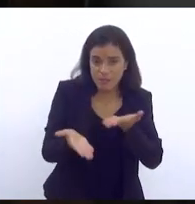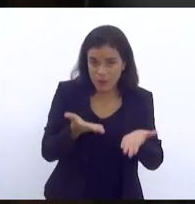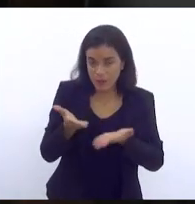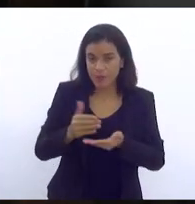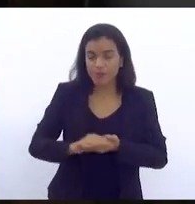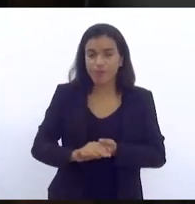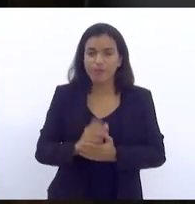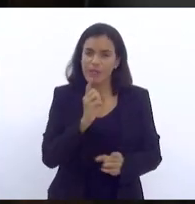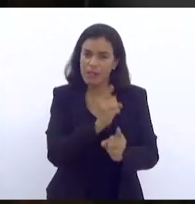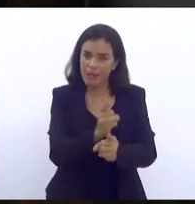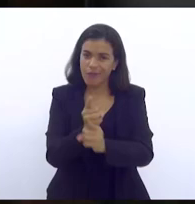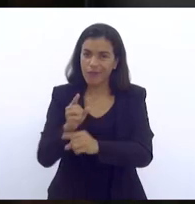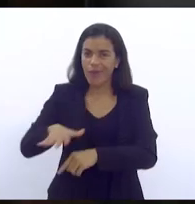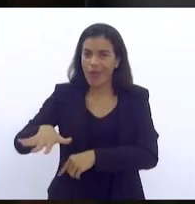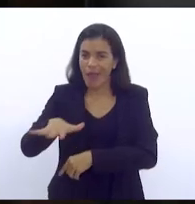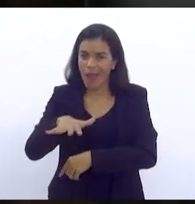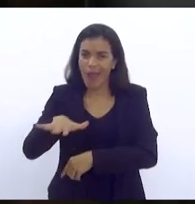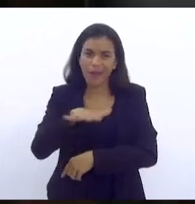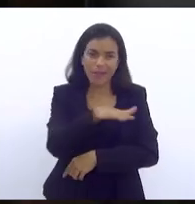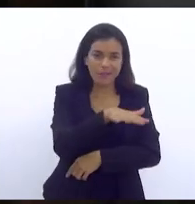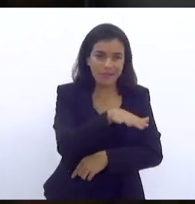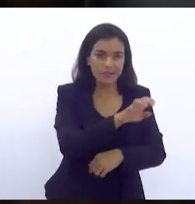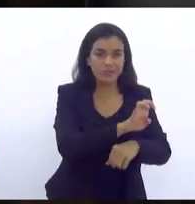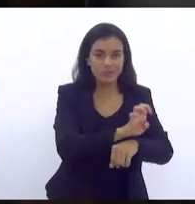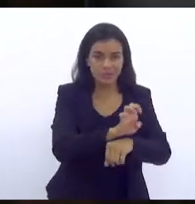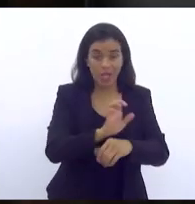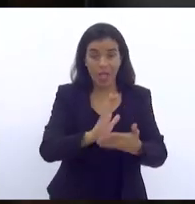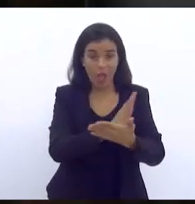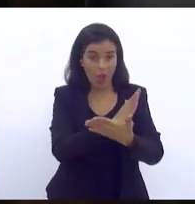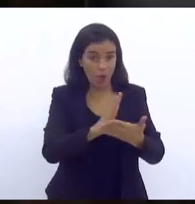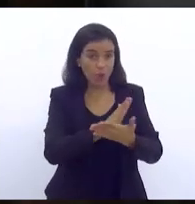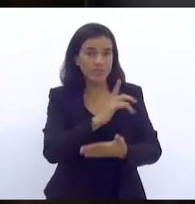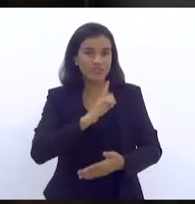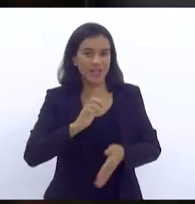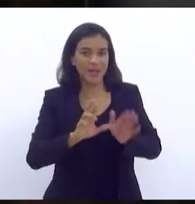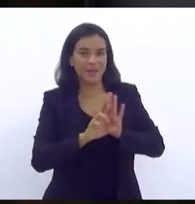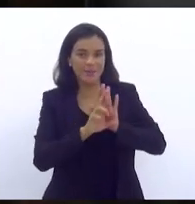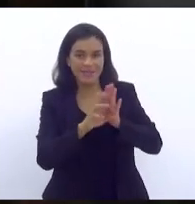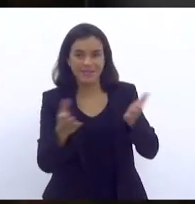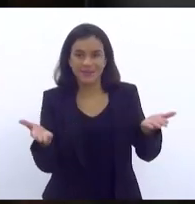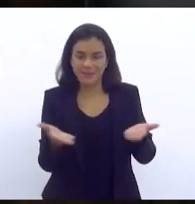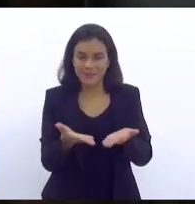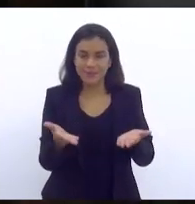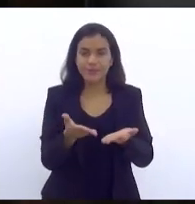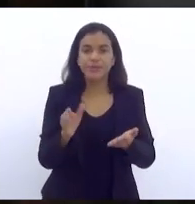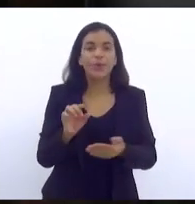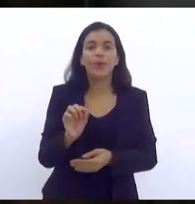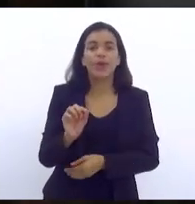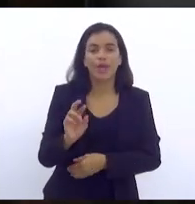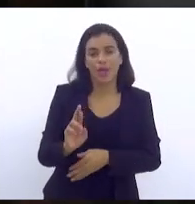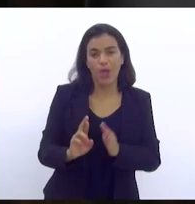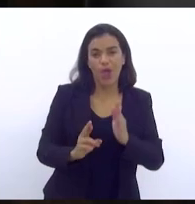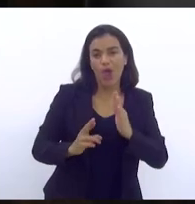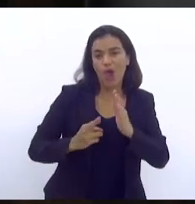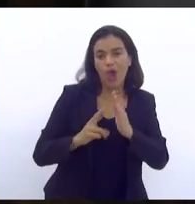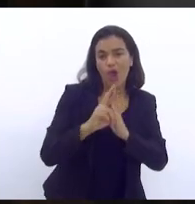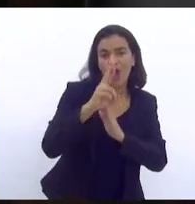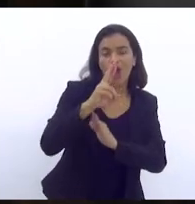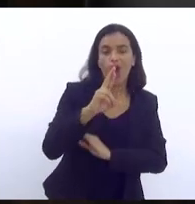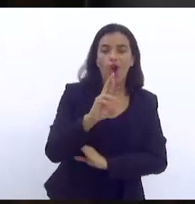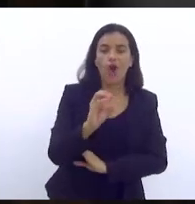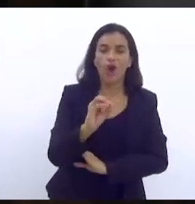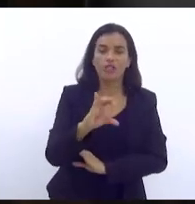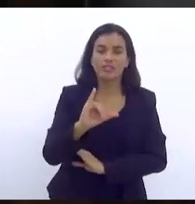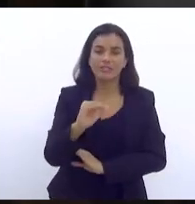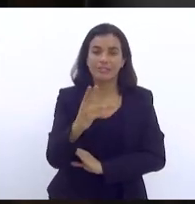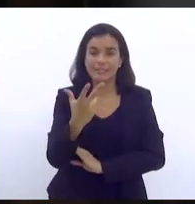algumas áreas aqui do estado e inclusive algumas delas estão aqui presente o que foi o caso da Rocinha recentemente que devido